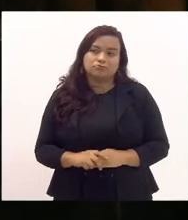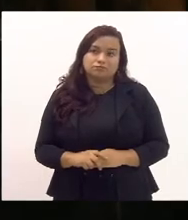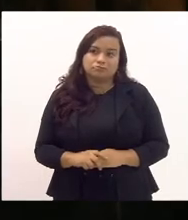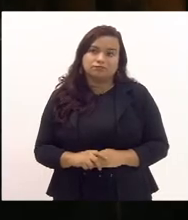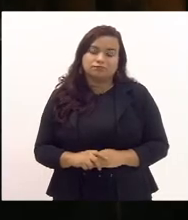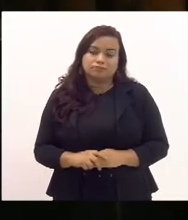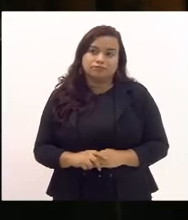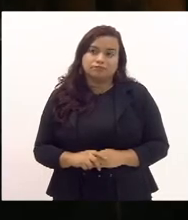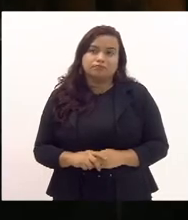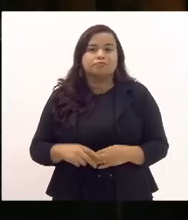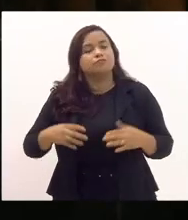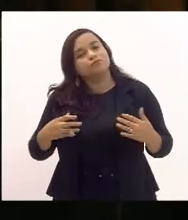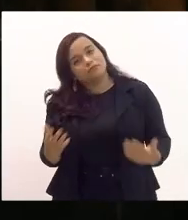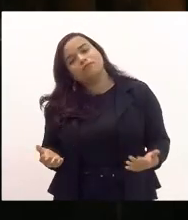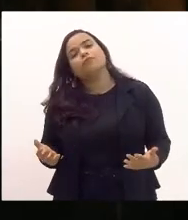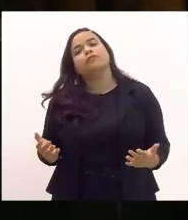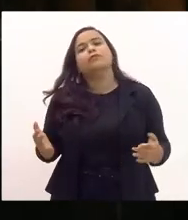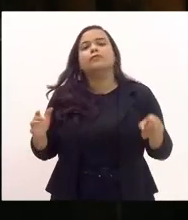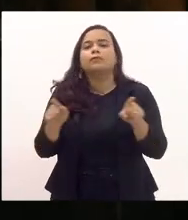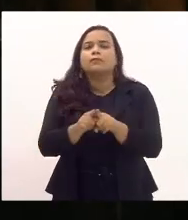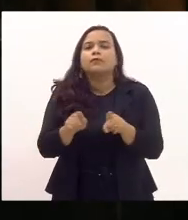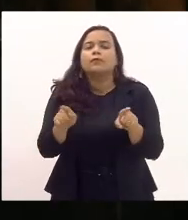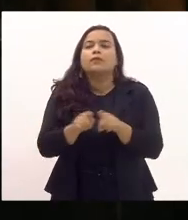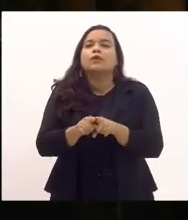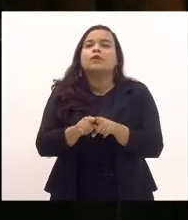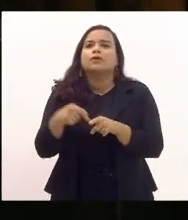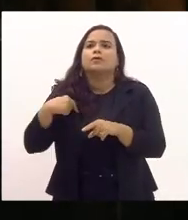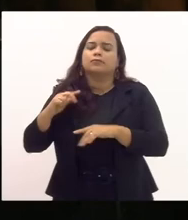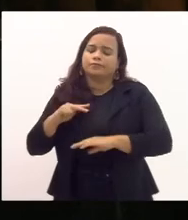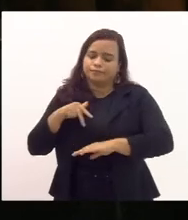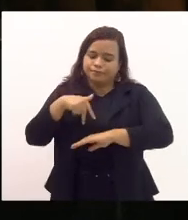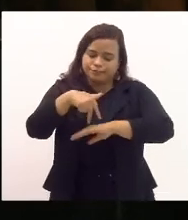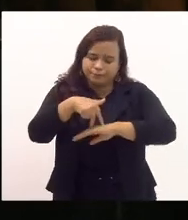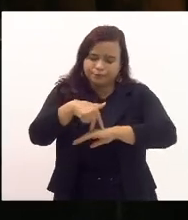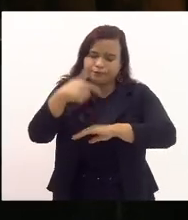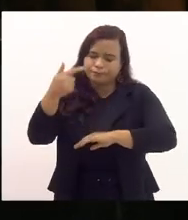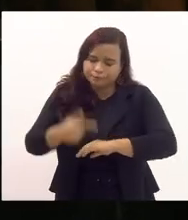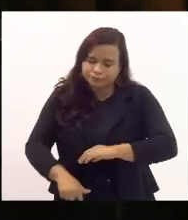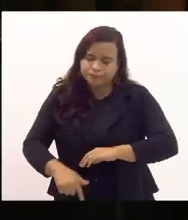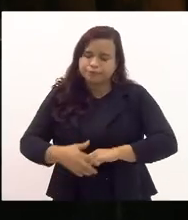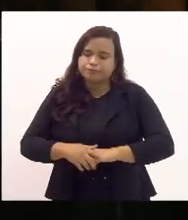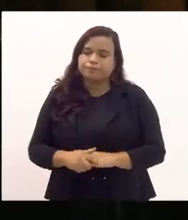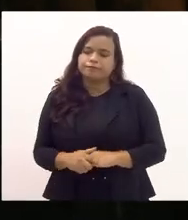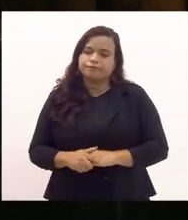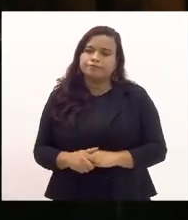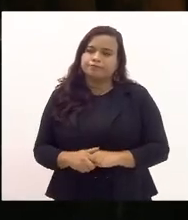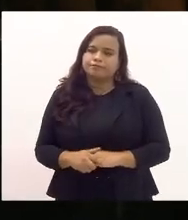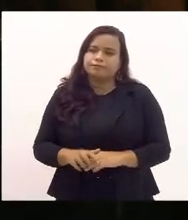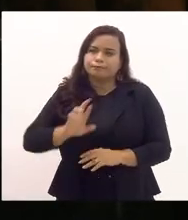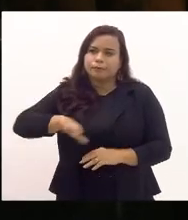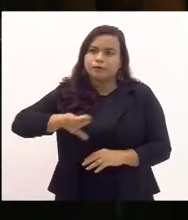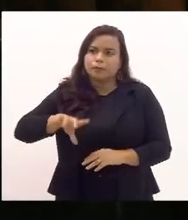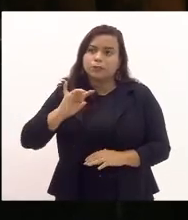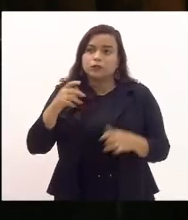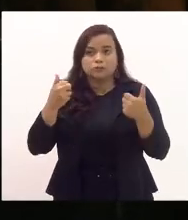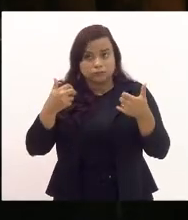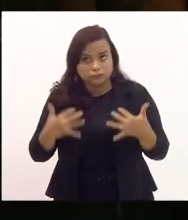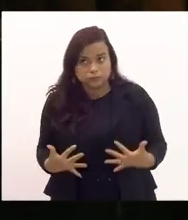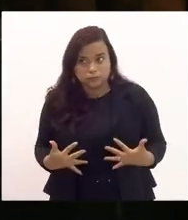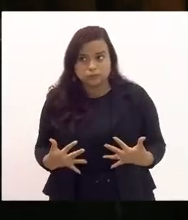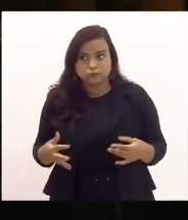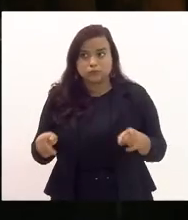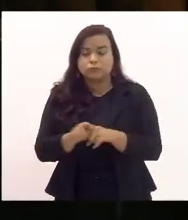aí eu venho nesse nessa Tribuna mais uma vez não só para falar